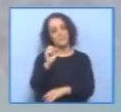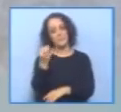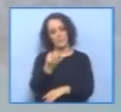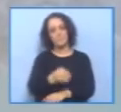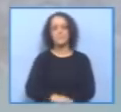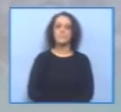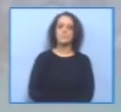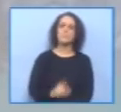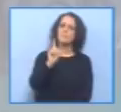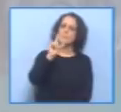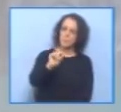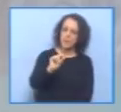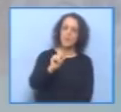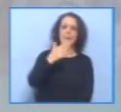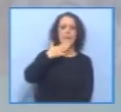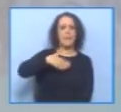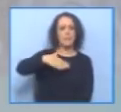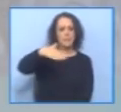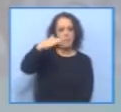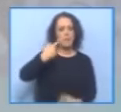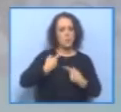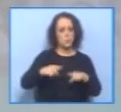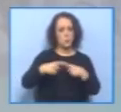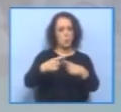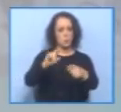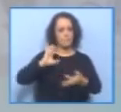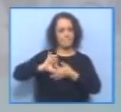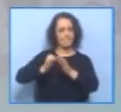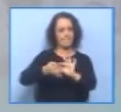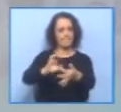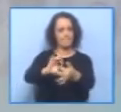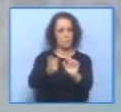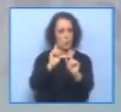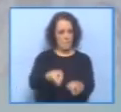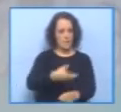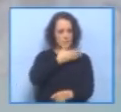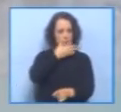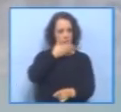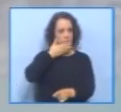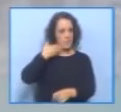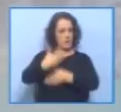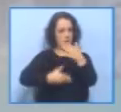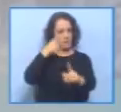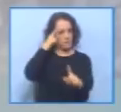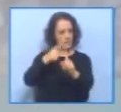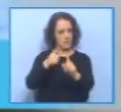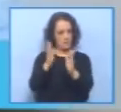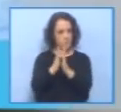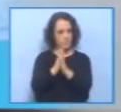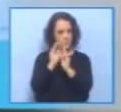em torno da catequese? É um pouco aquilo que eu referi, ou seja, o modelo de uma catequese futuro passa pelo